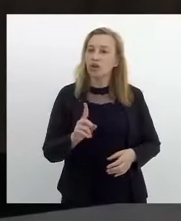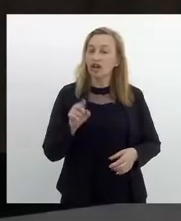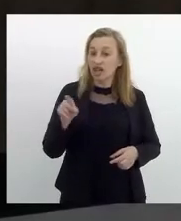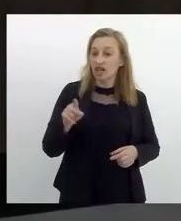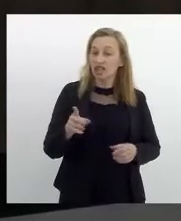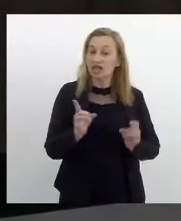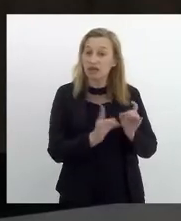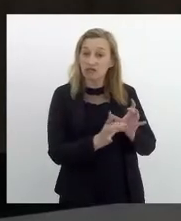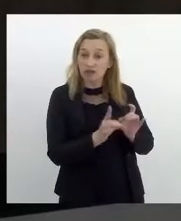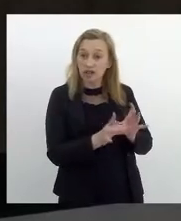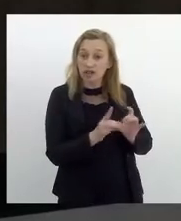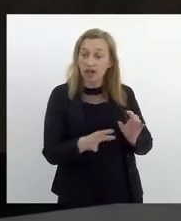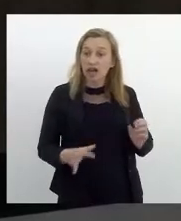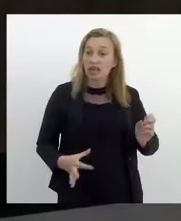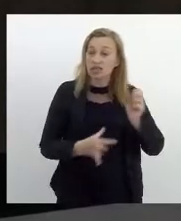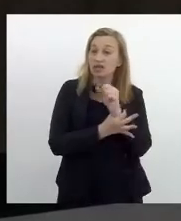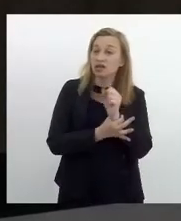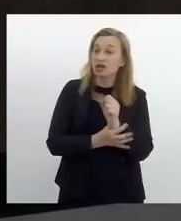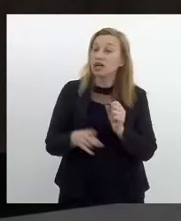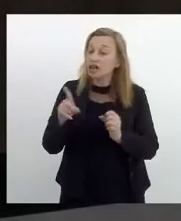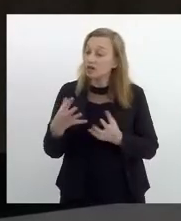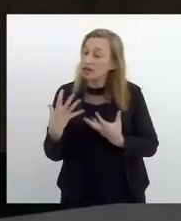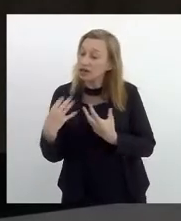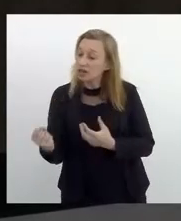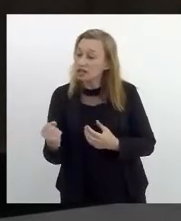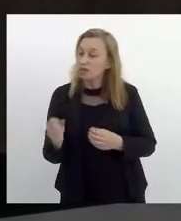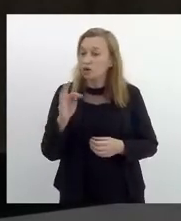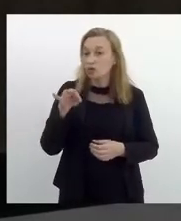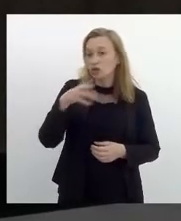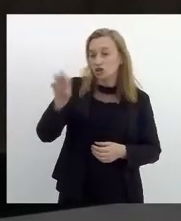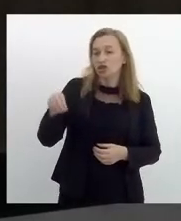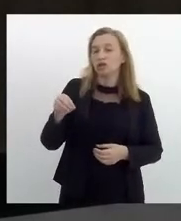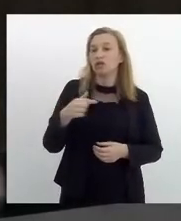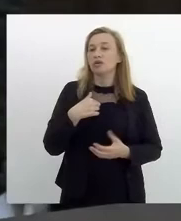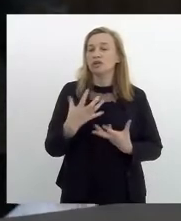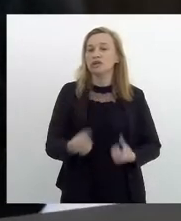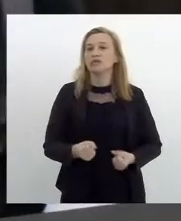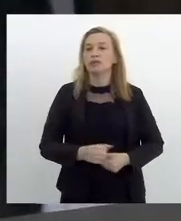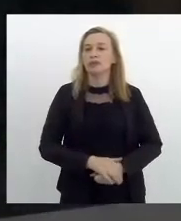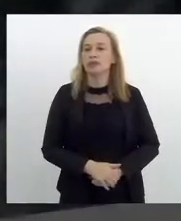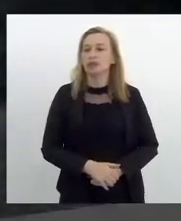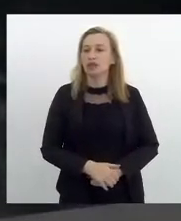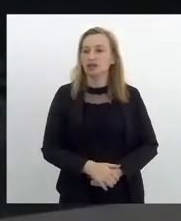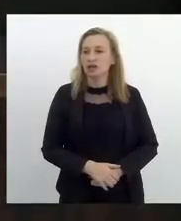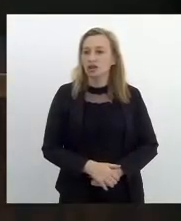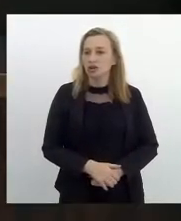tem que ser para quem vai adquirir o botijão. Então, meu parecer é favorável.